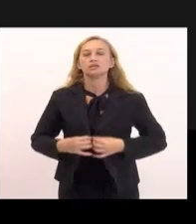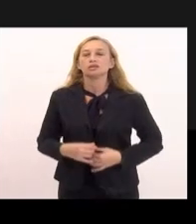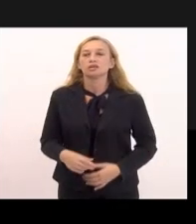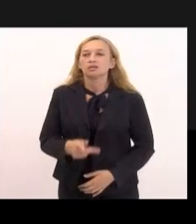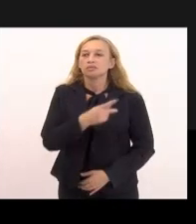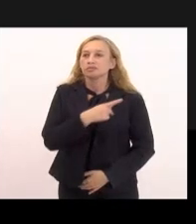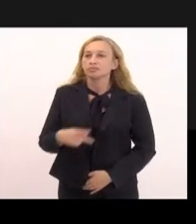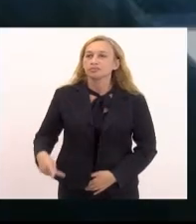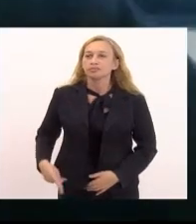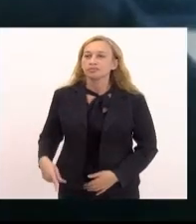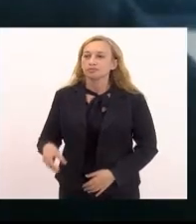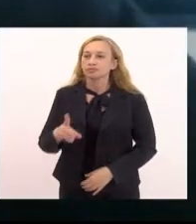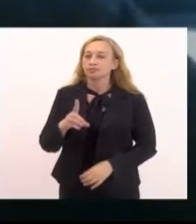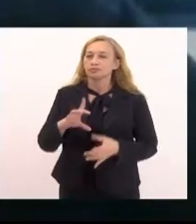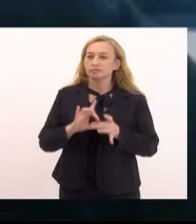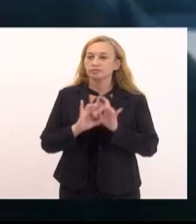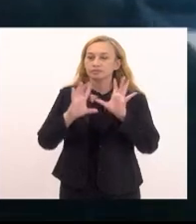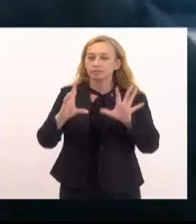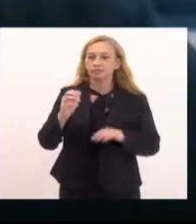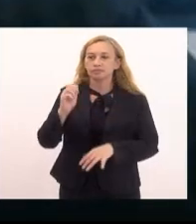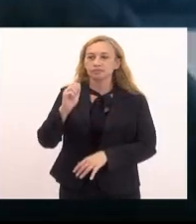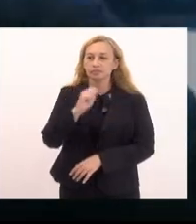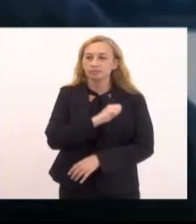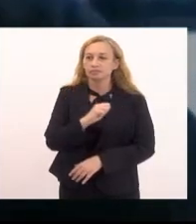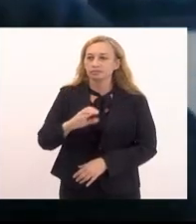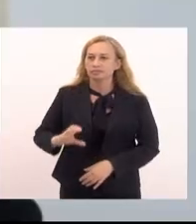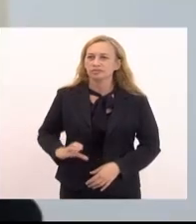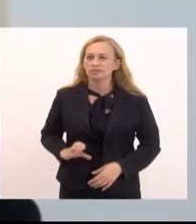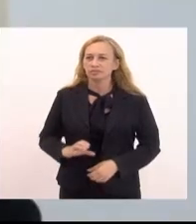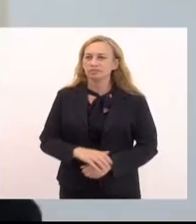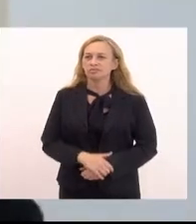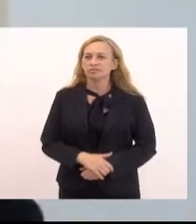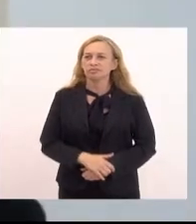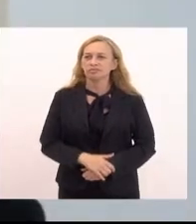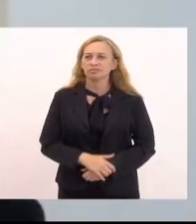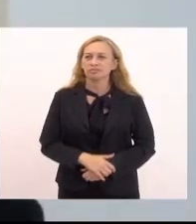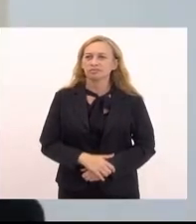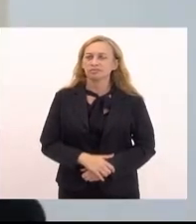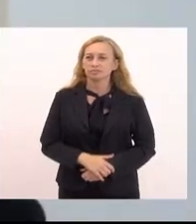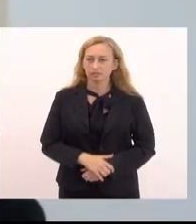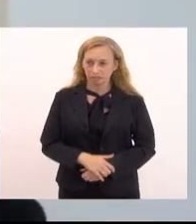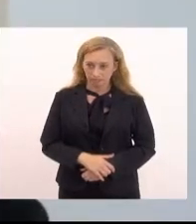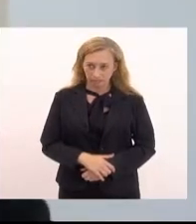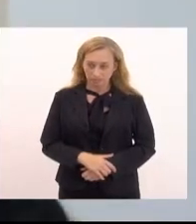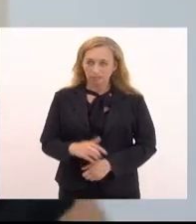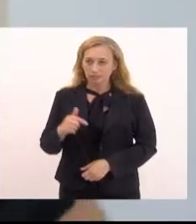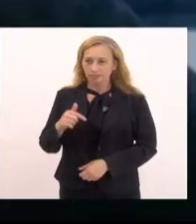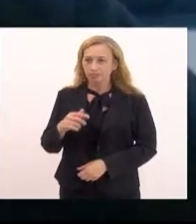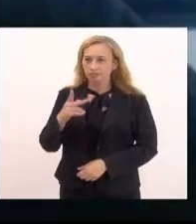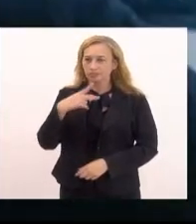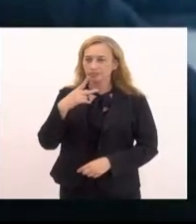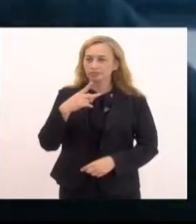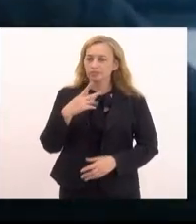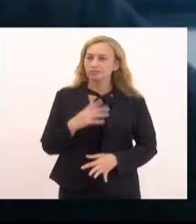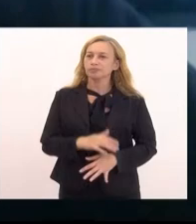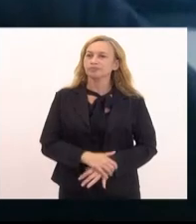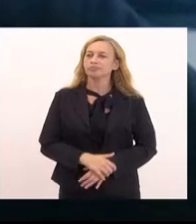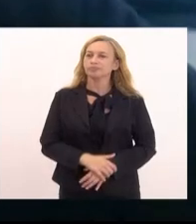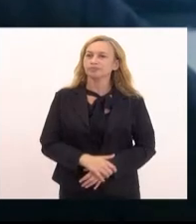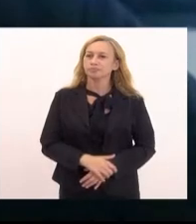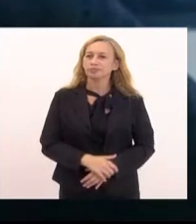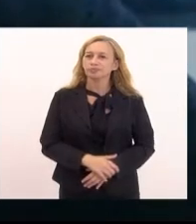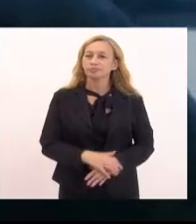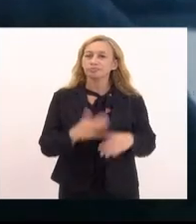Presidente democrático André Siciliano. Eu aqui quero entrar nessa discussão